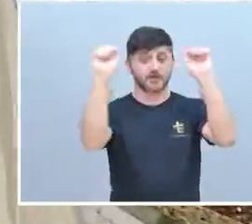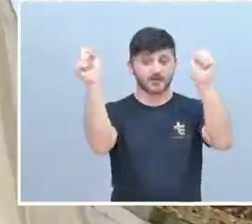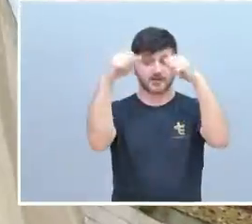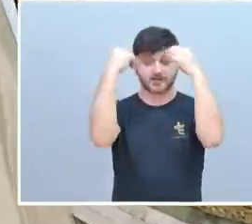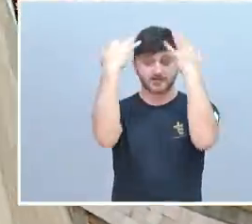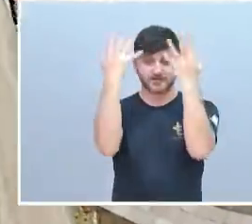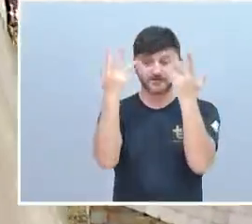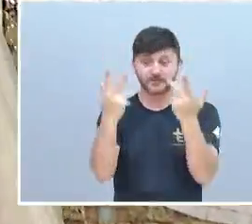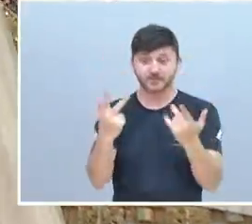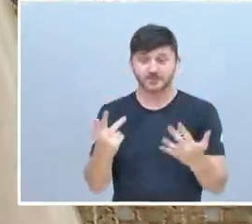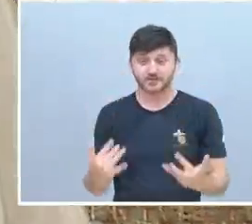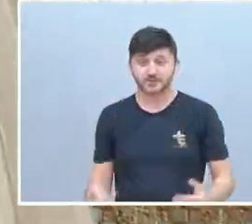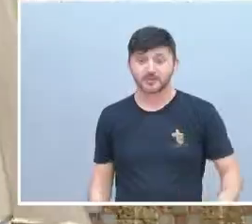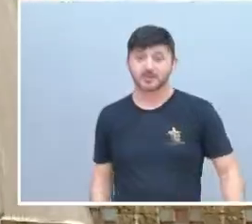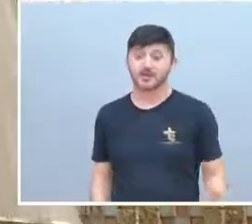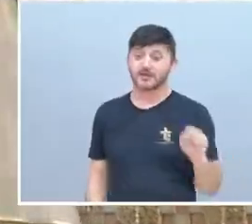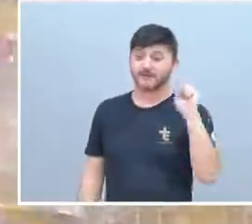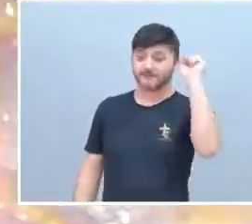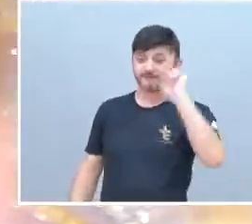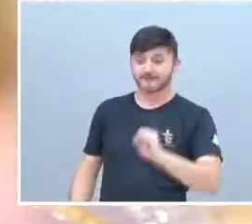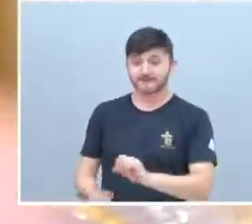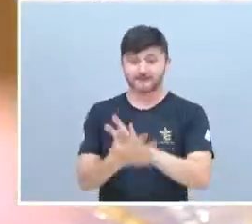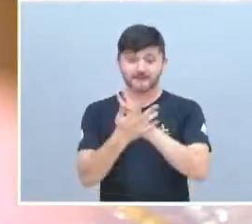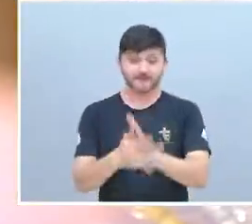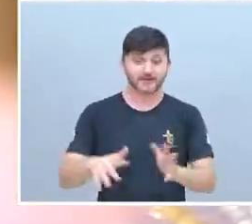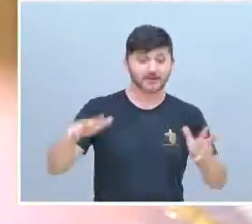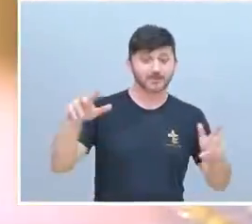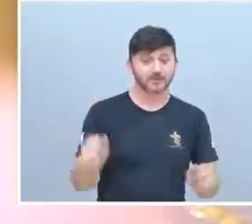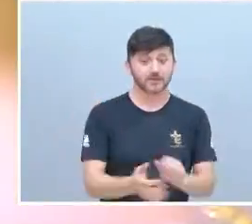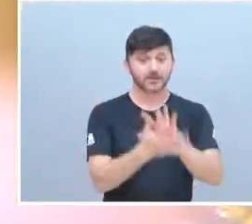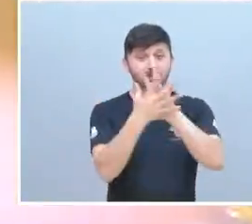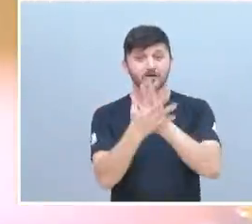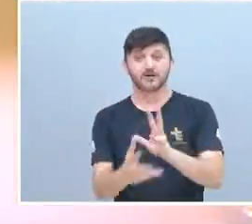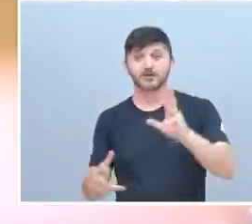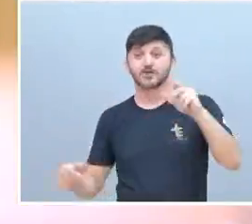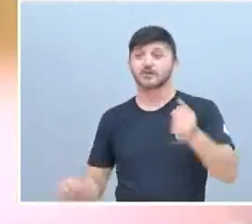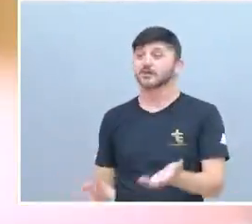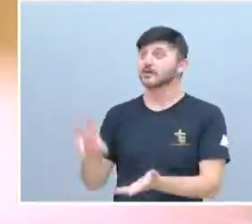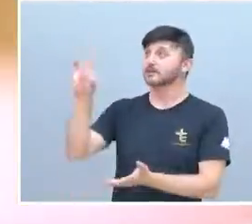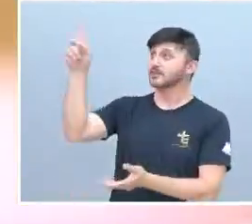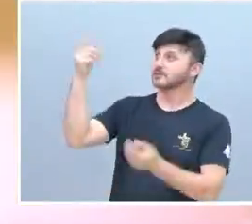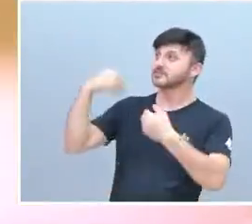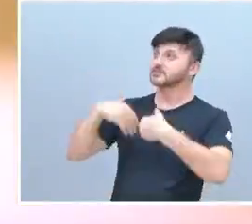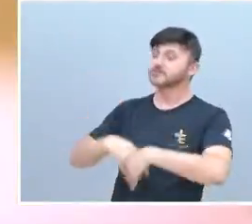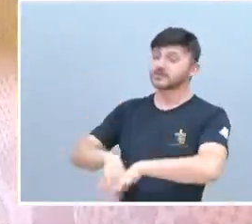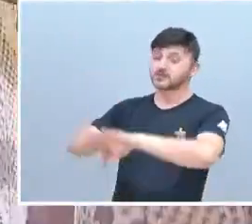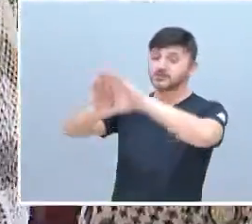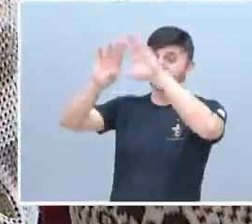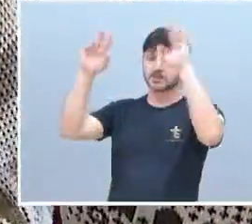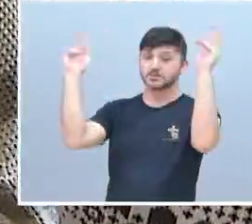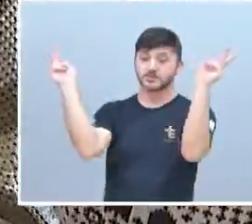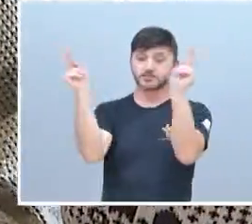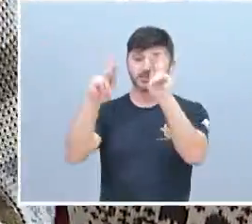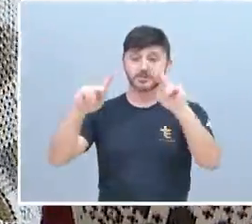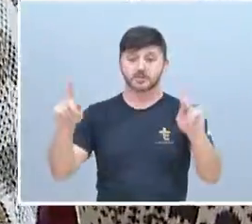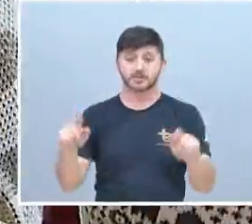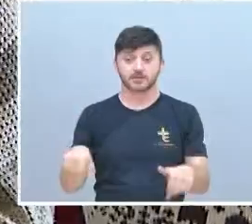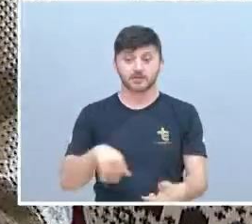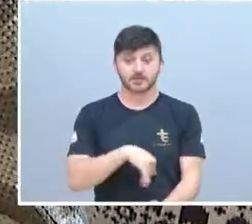glória, aleluia, glória, glória, glória, a Deus nos altos